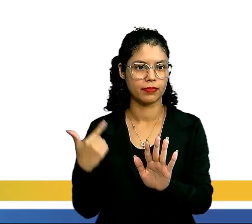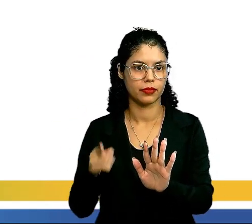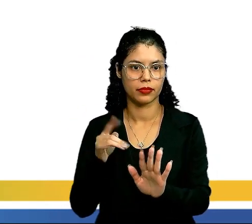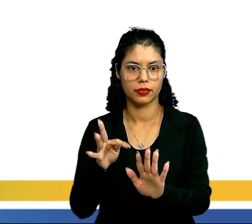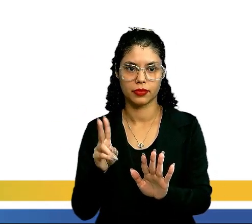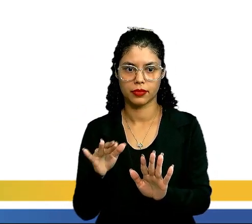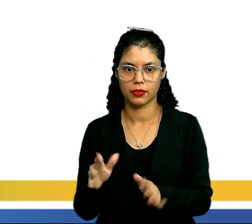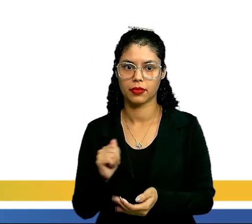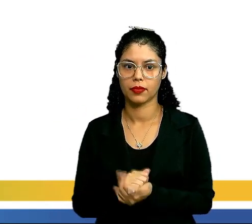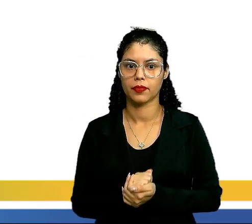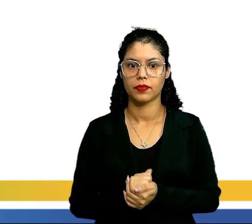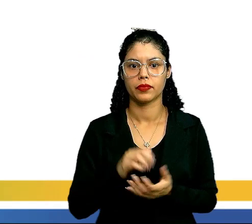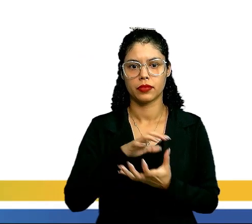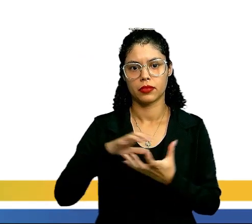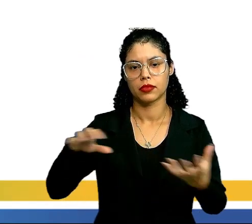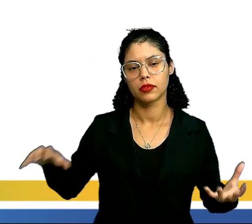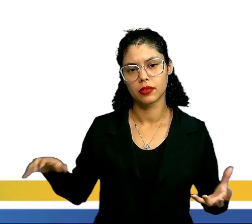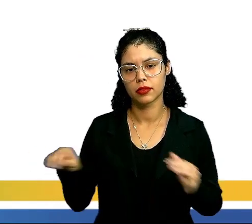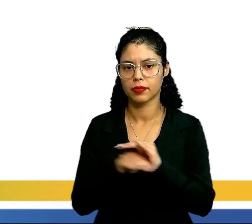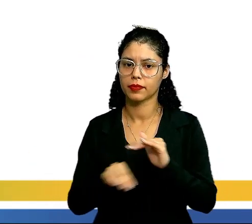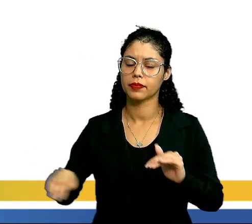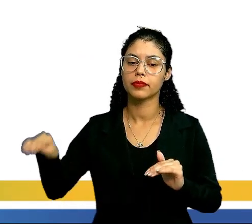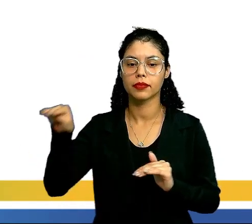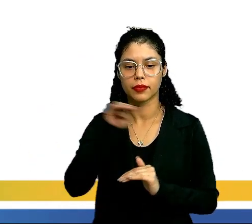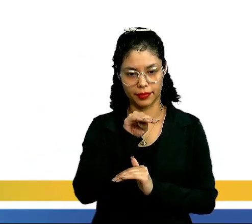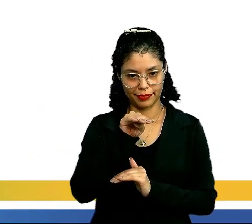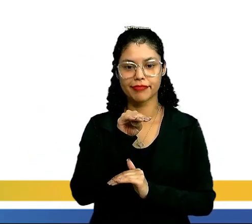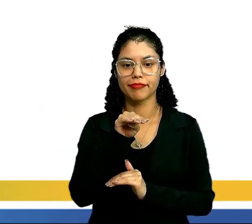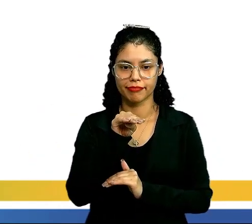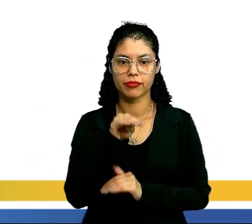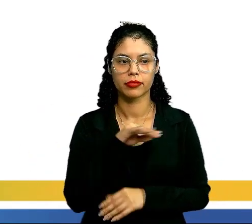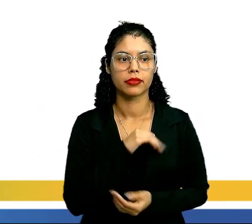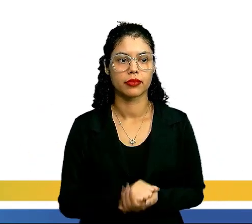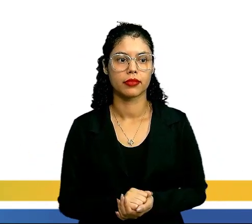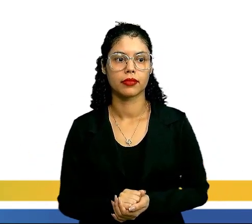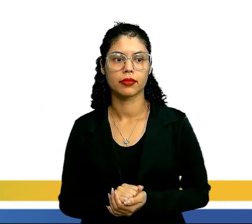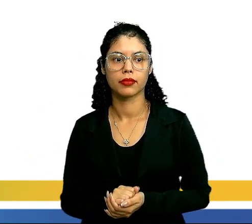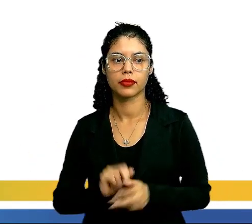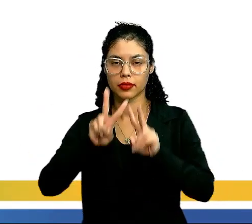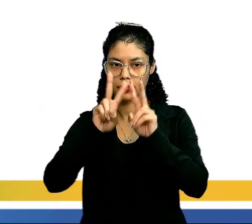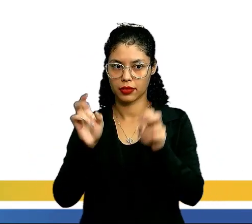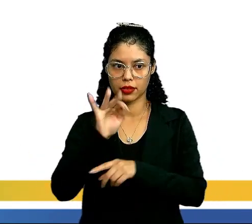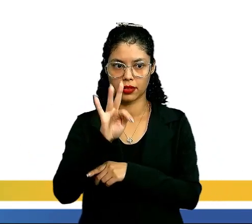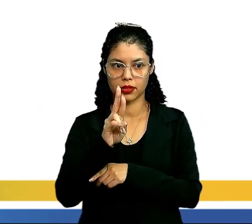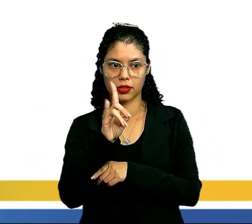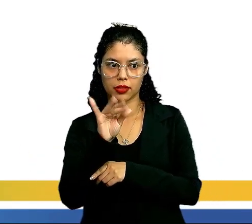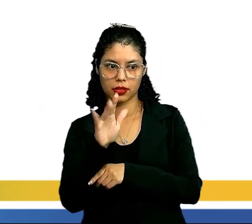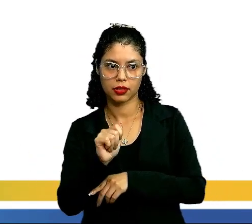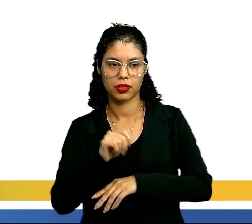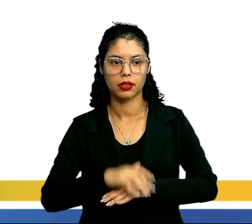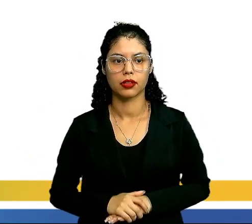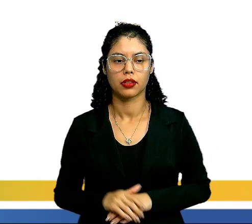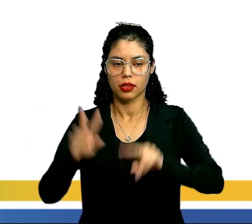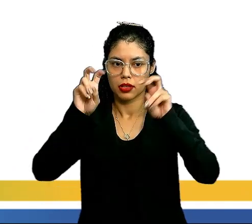sem distorções a forma dos continentes e está acima das